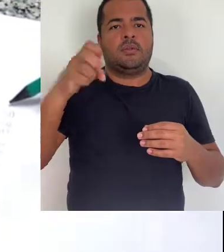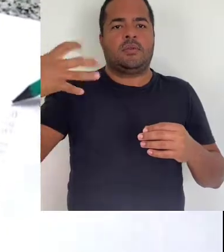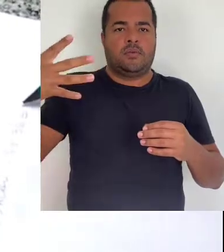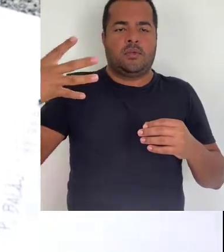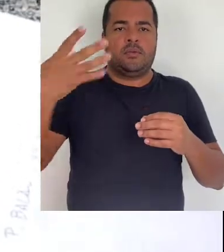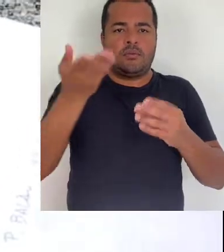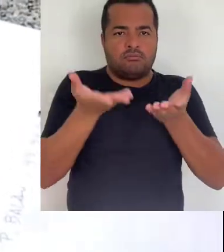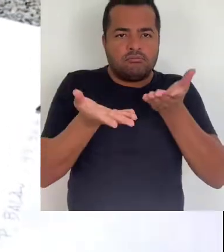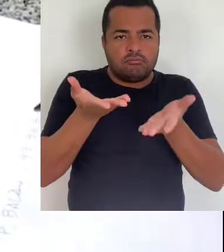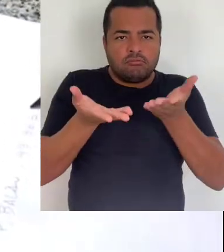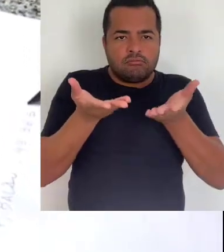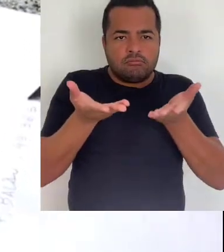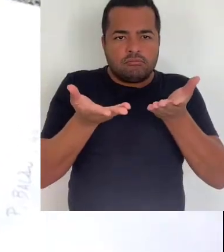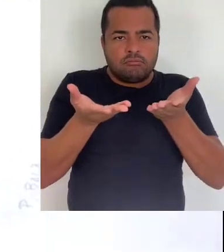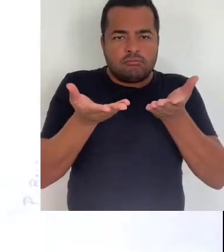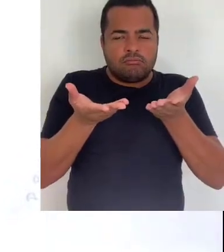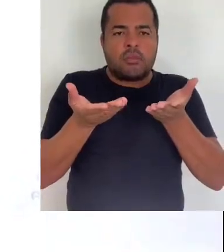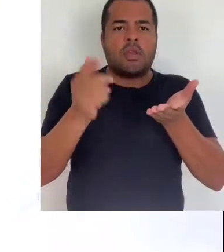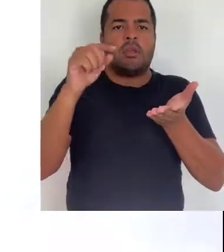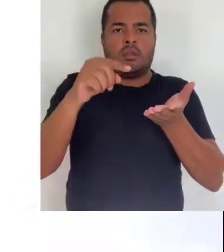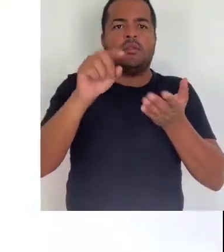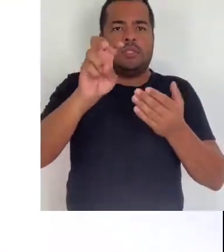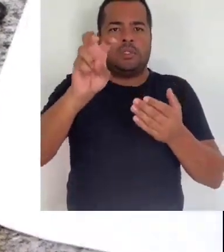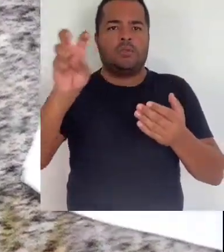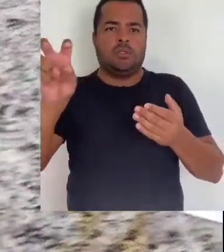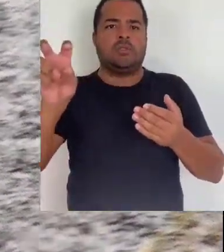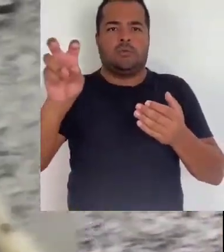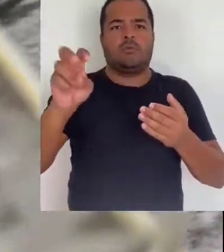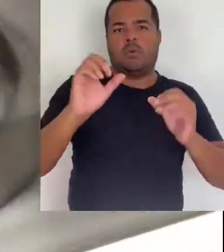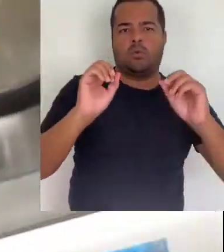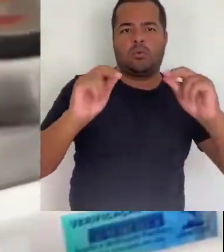49,365, deixa eu estabilizar, 54.